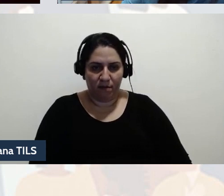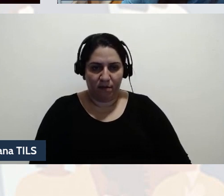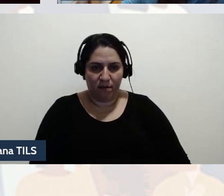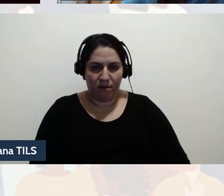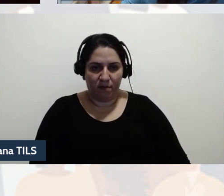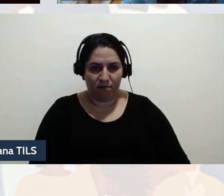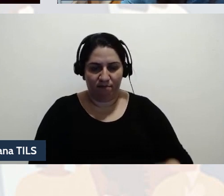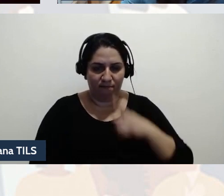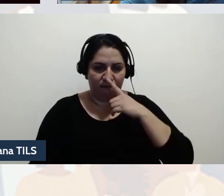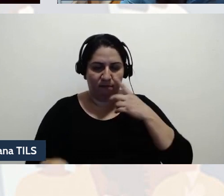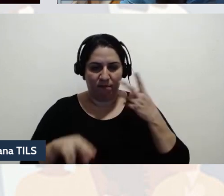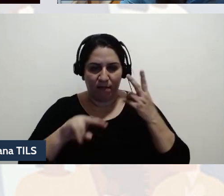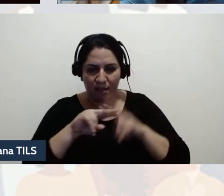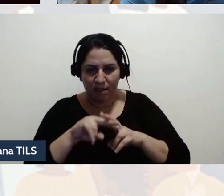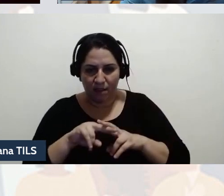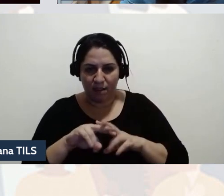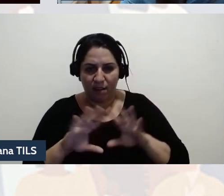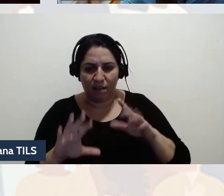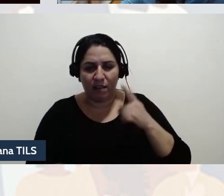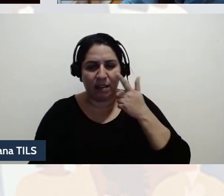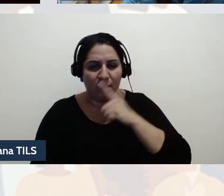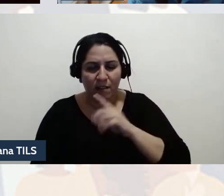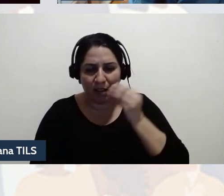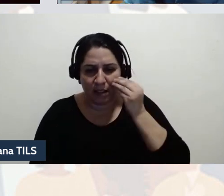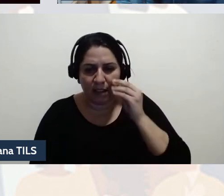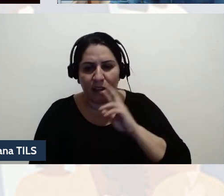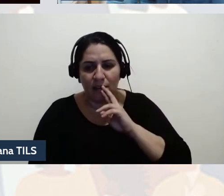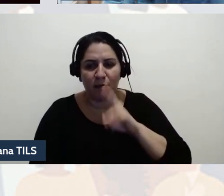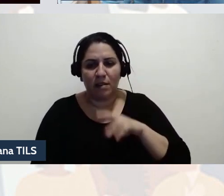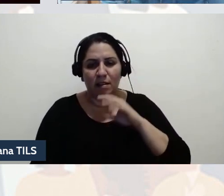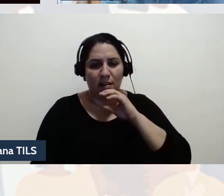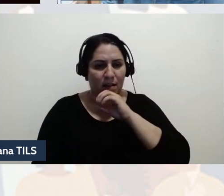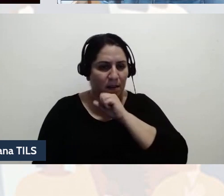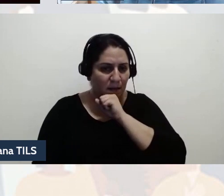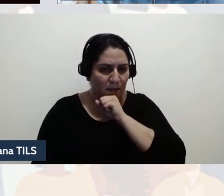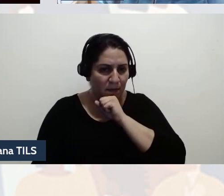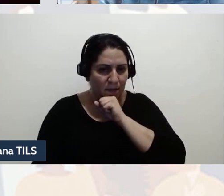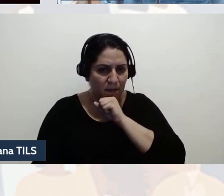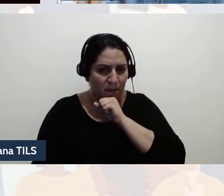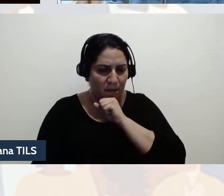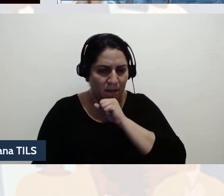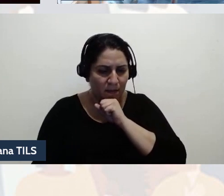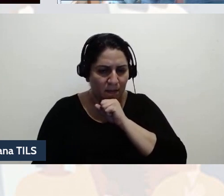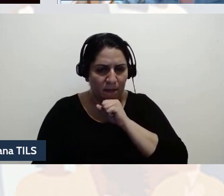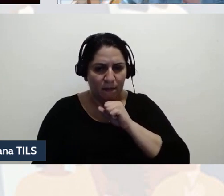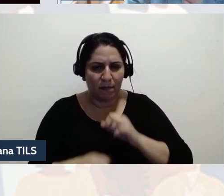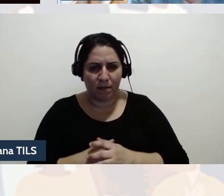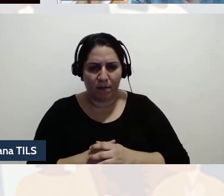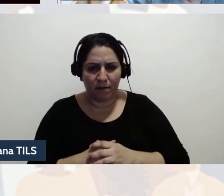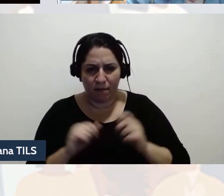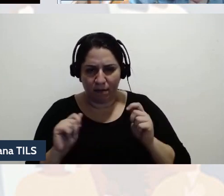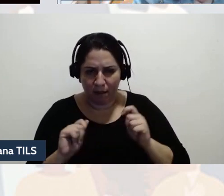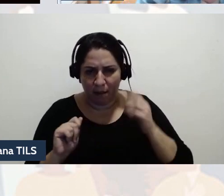Então, eu vou responder bem rapidamente. Eu respondo bem, né?